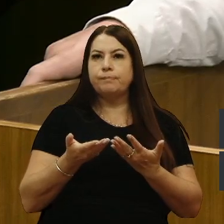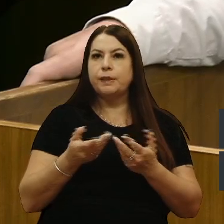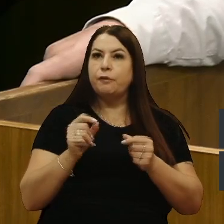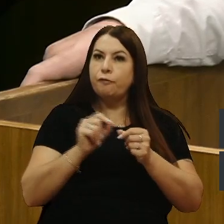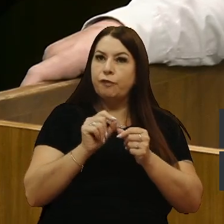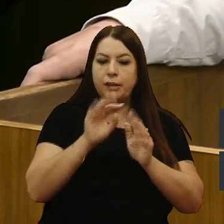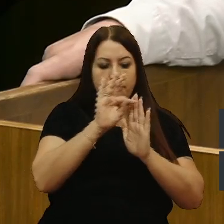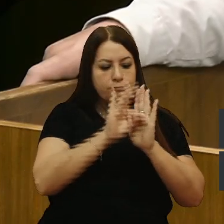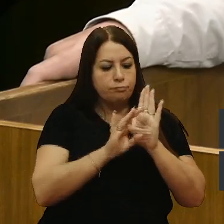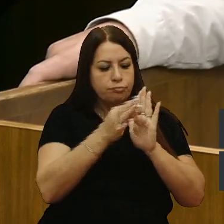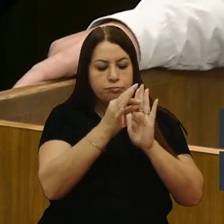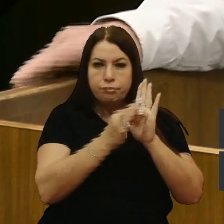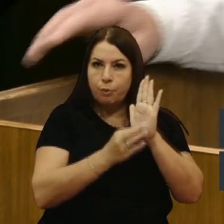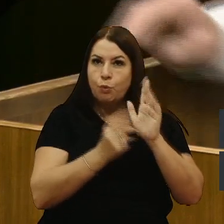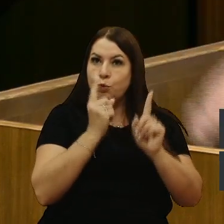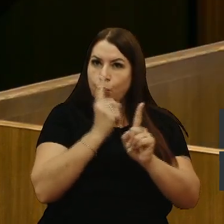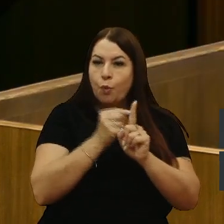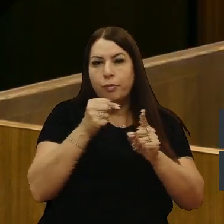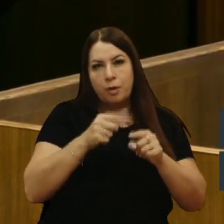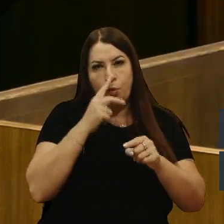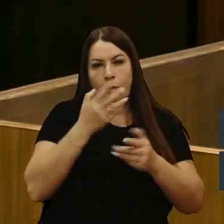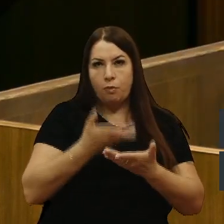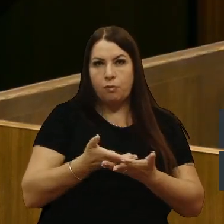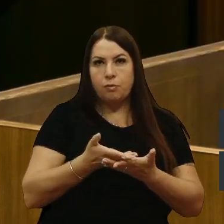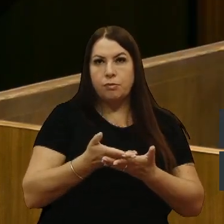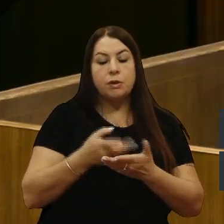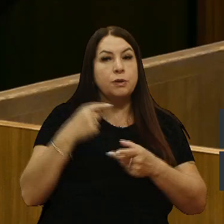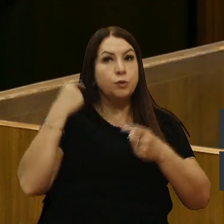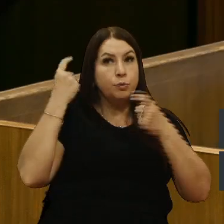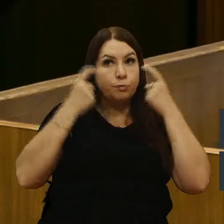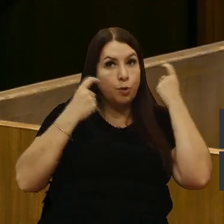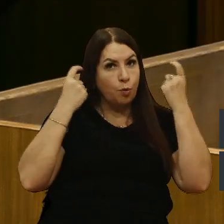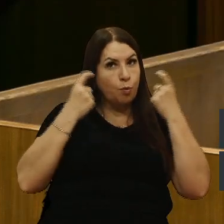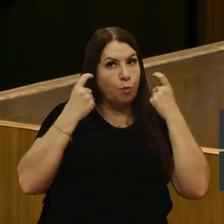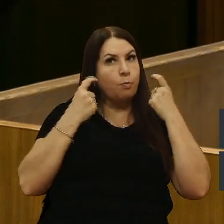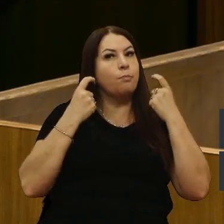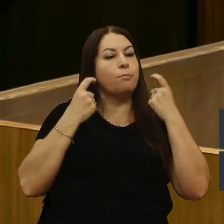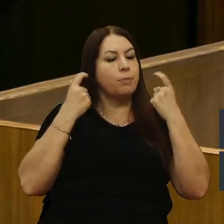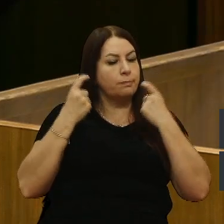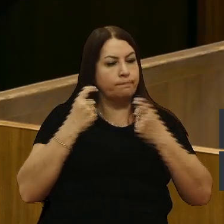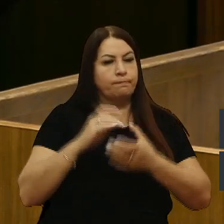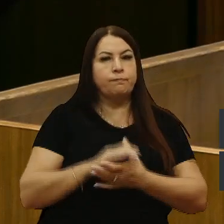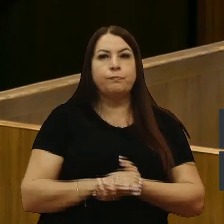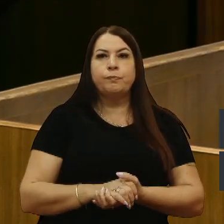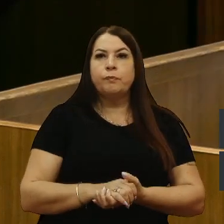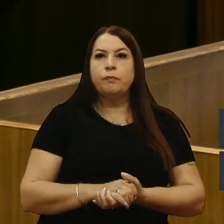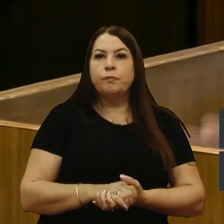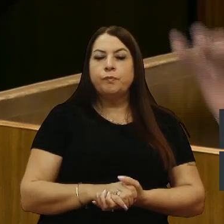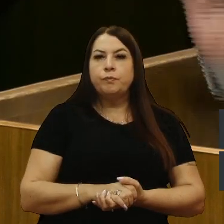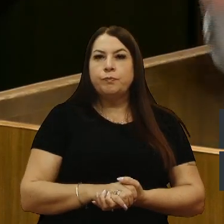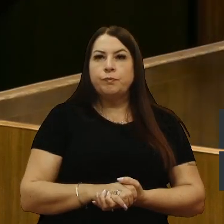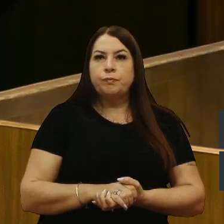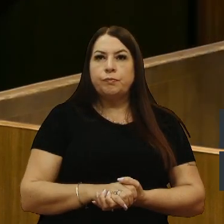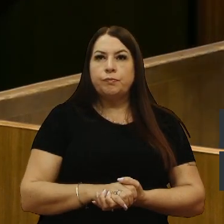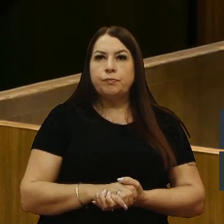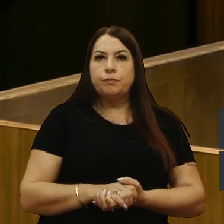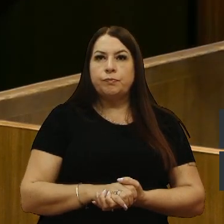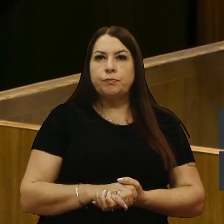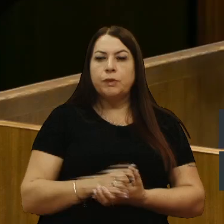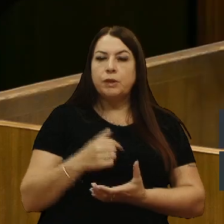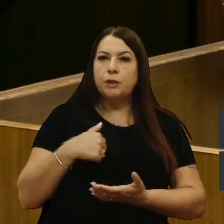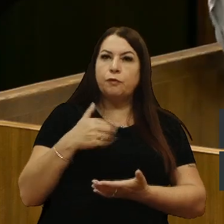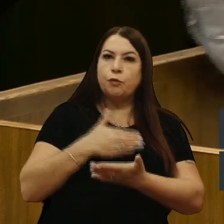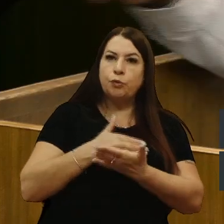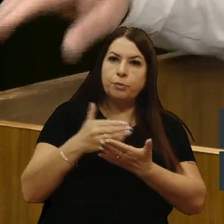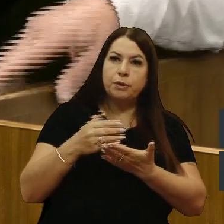produzida do que ela se encontra nesse momento. E isso nos preocupa muito, muito. Eu vou